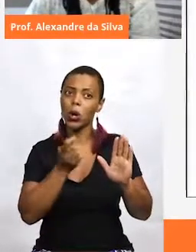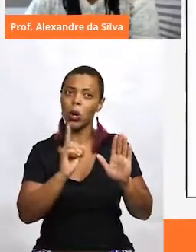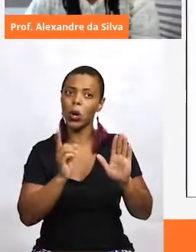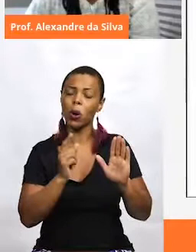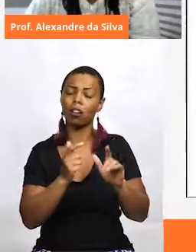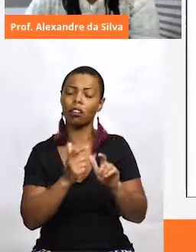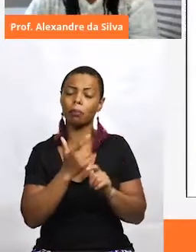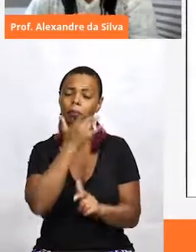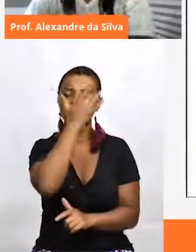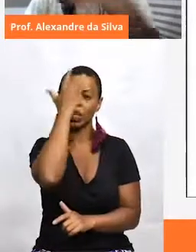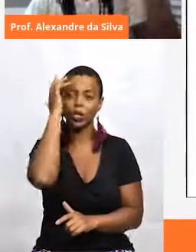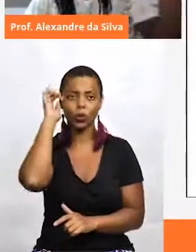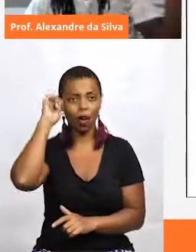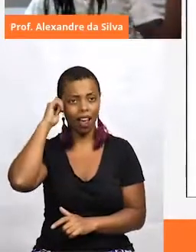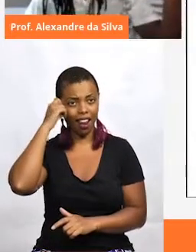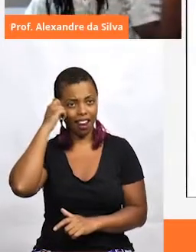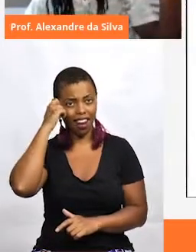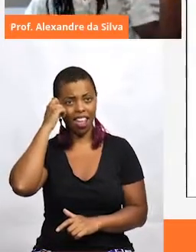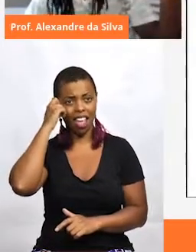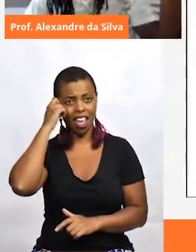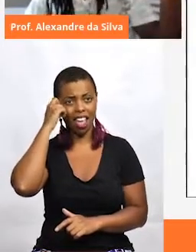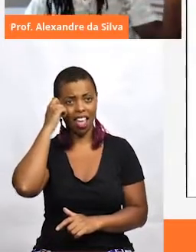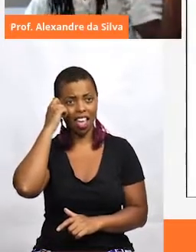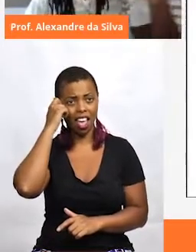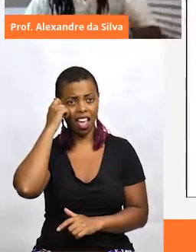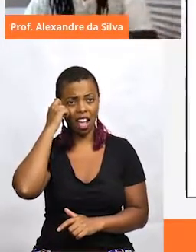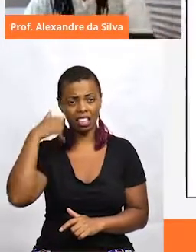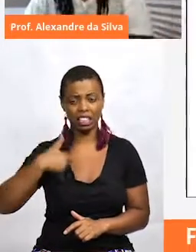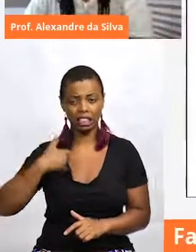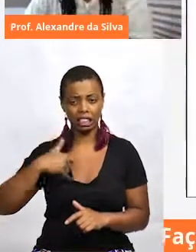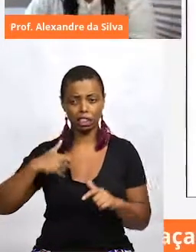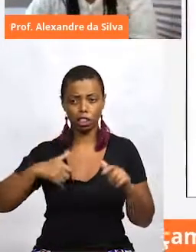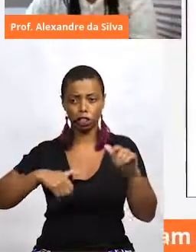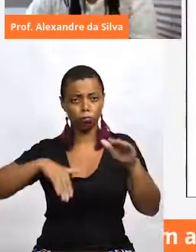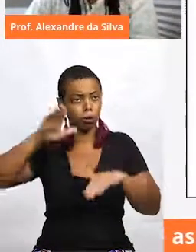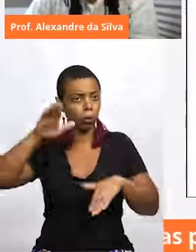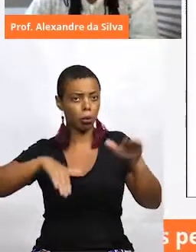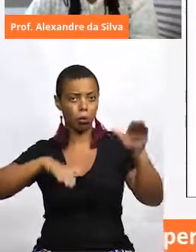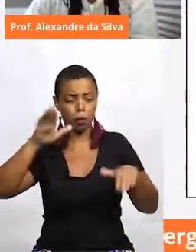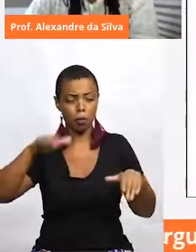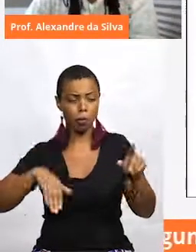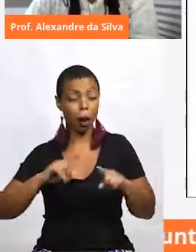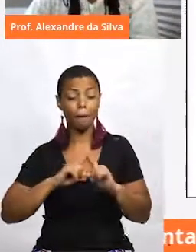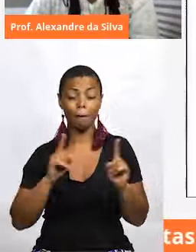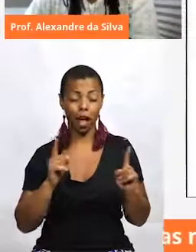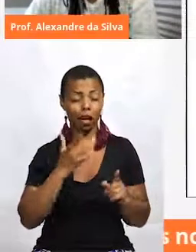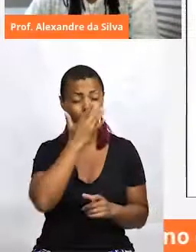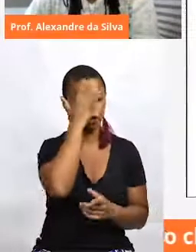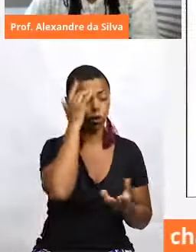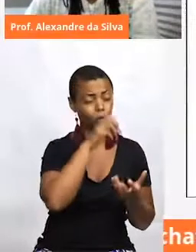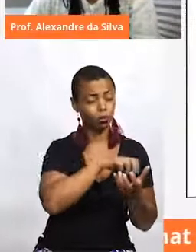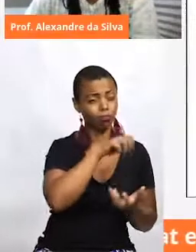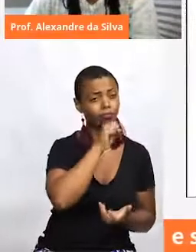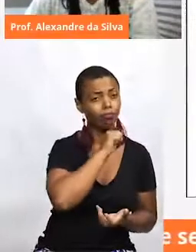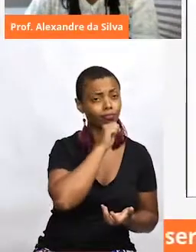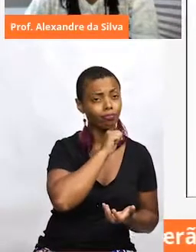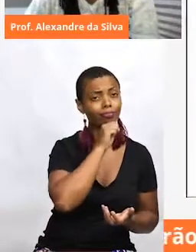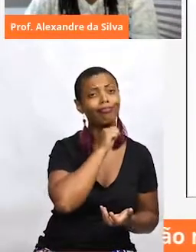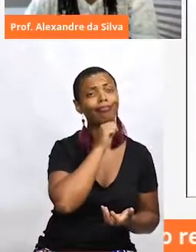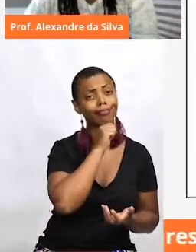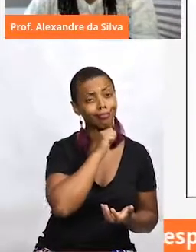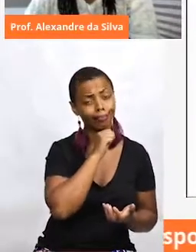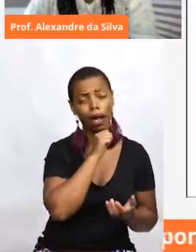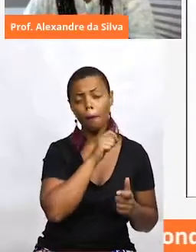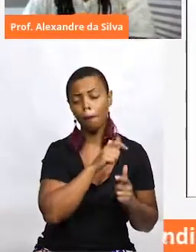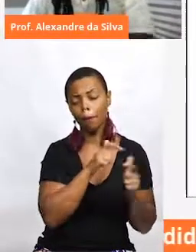negras das mais diversas faixas de idade, mas também pessoas idosas, têm tido uma letalidade maior pela